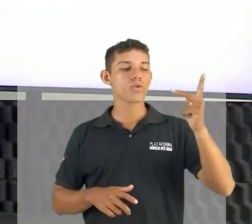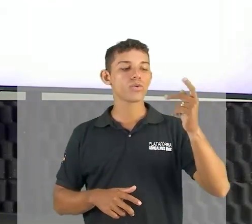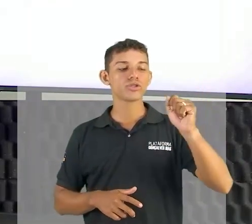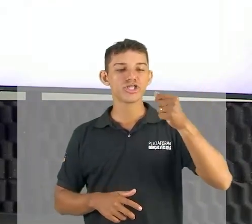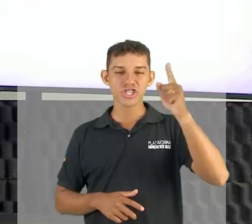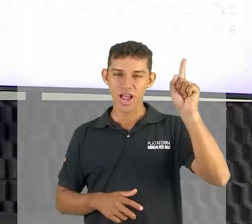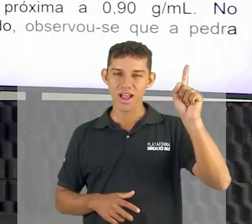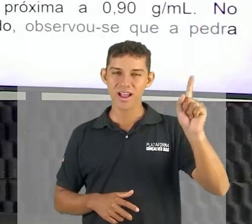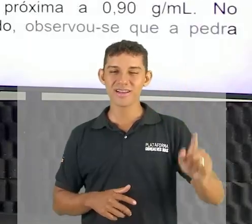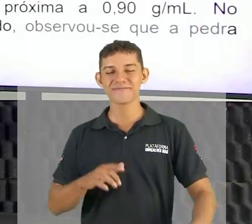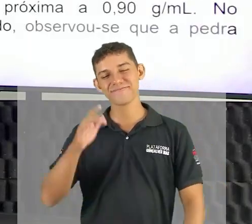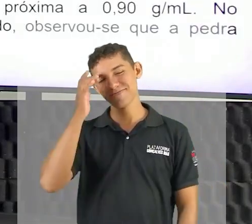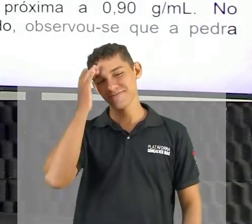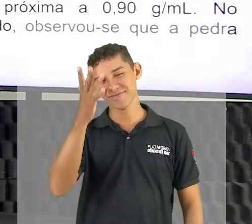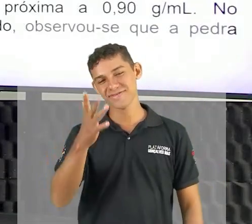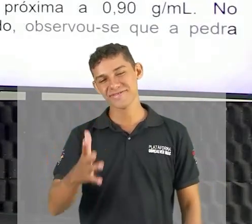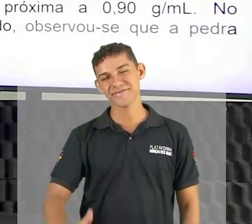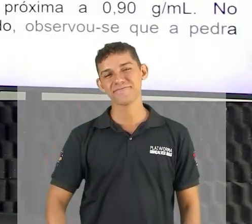Tranquila, né? Questão boa.